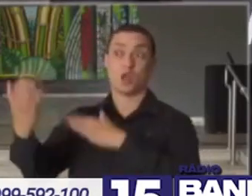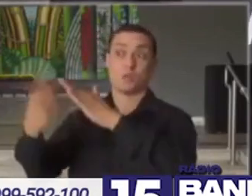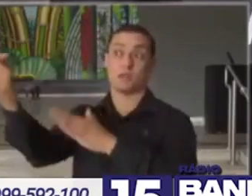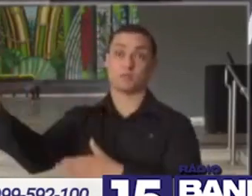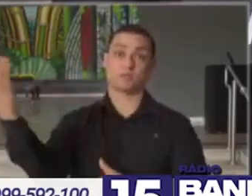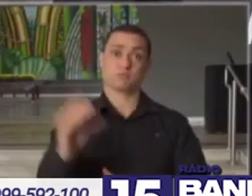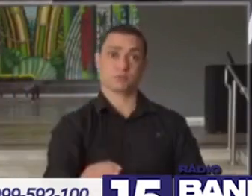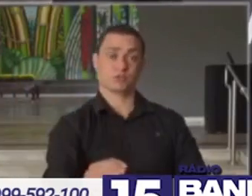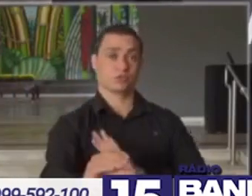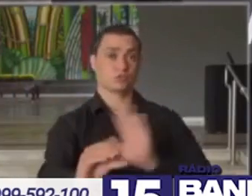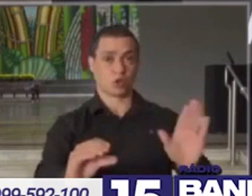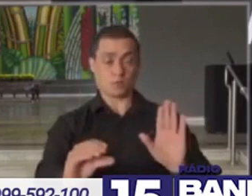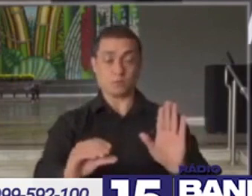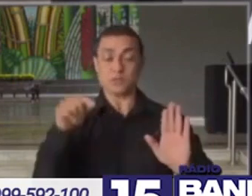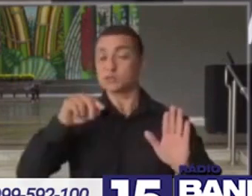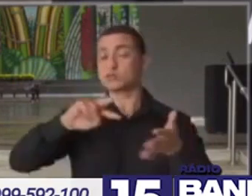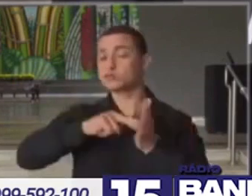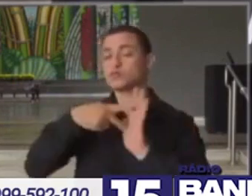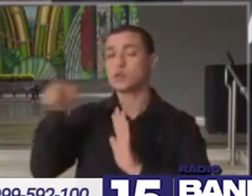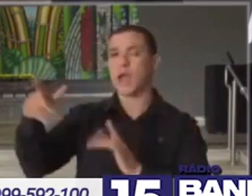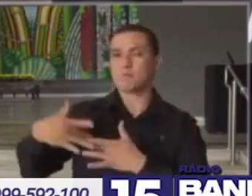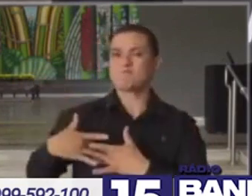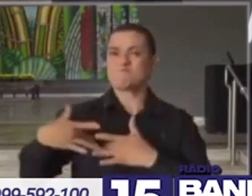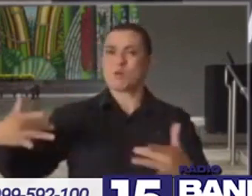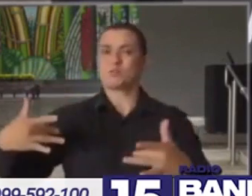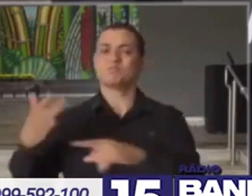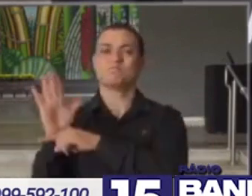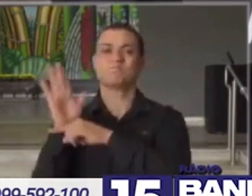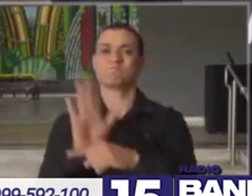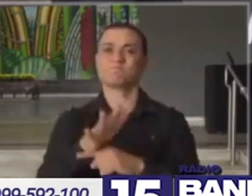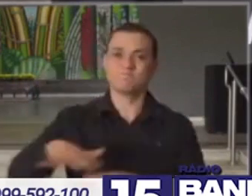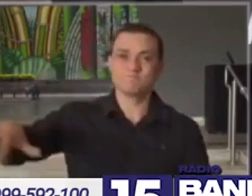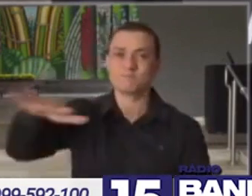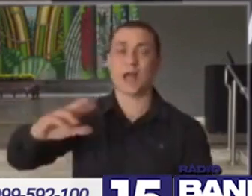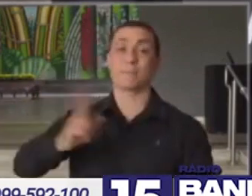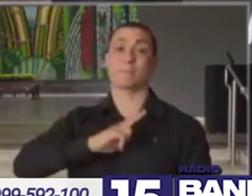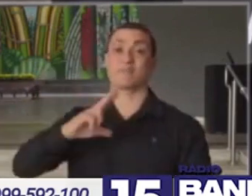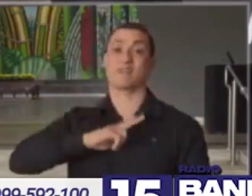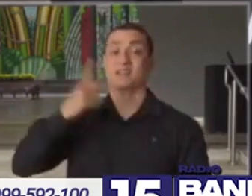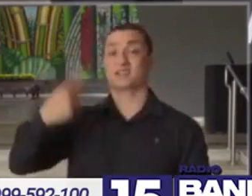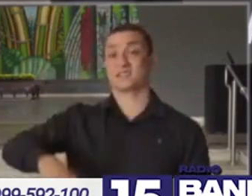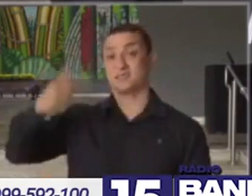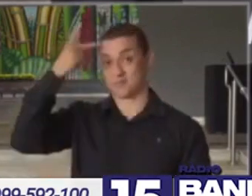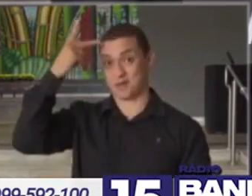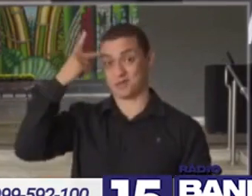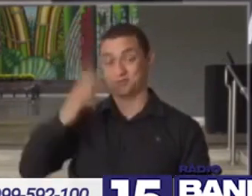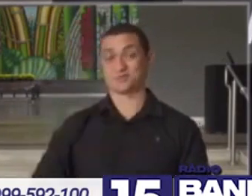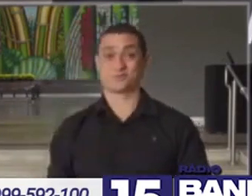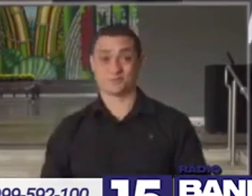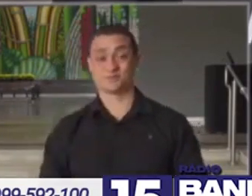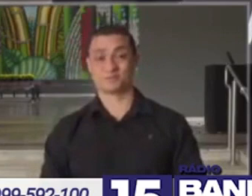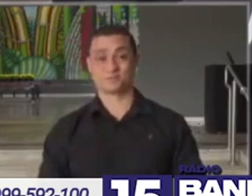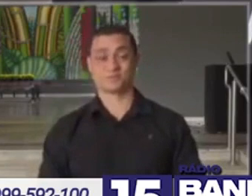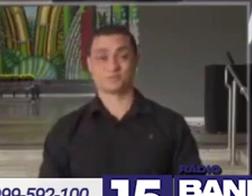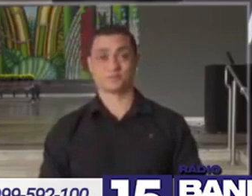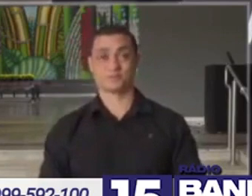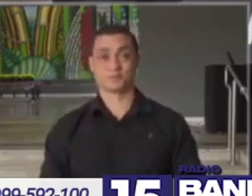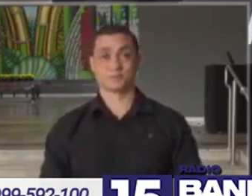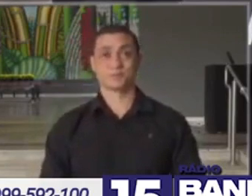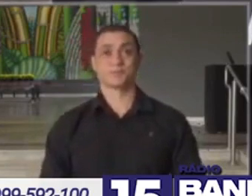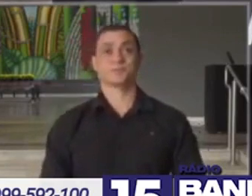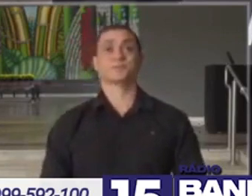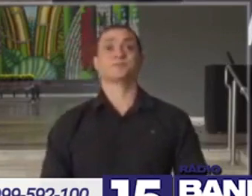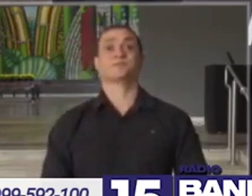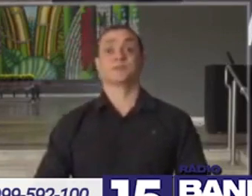com São Paulo e com o Brasil no investimento feito na nova fábrica do Butantan. não há dinheiro público,